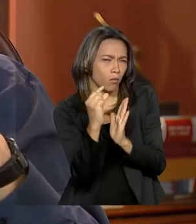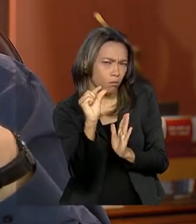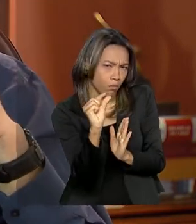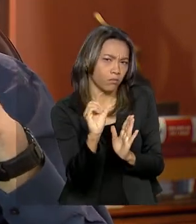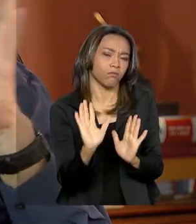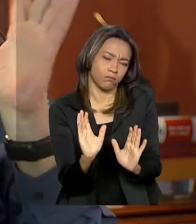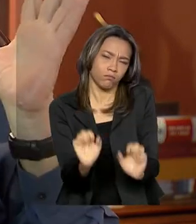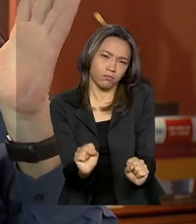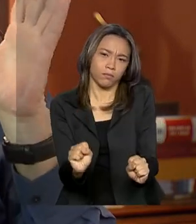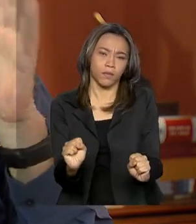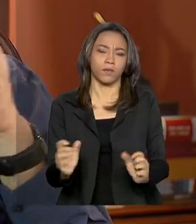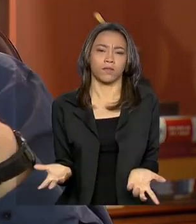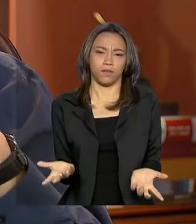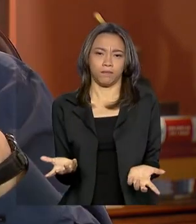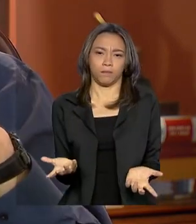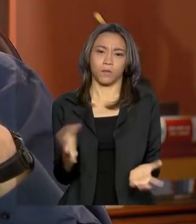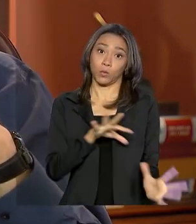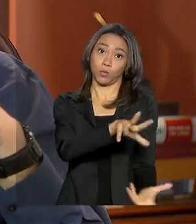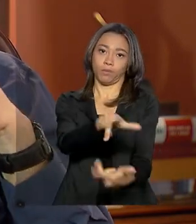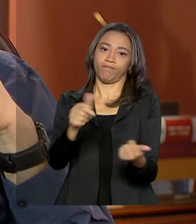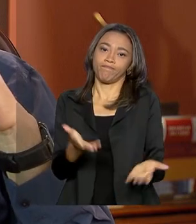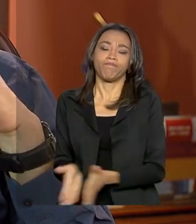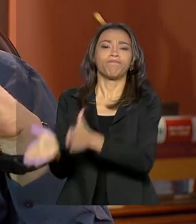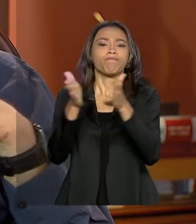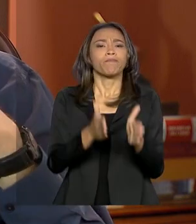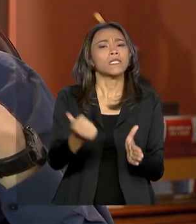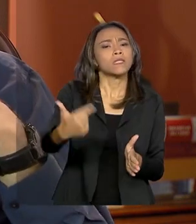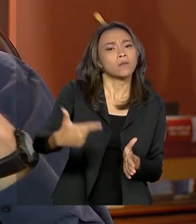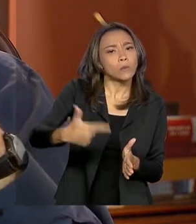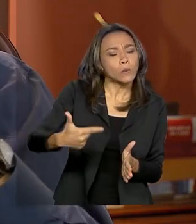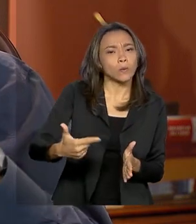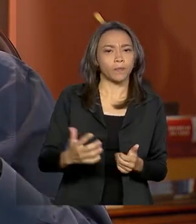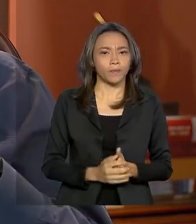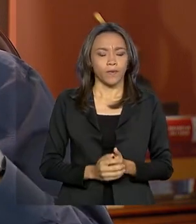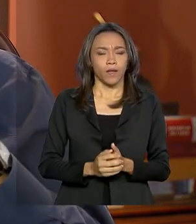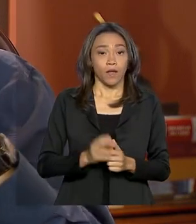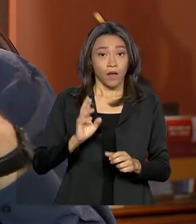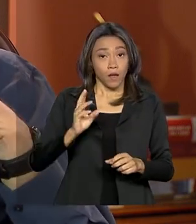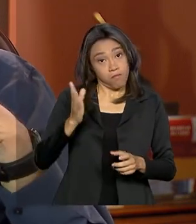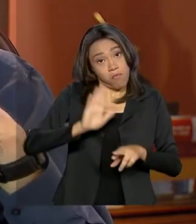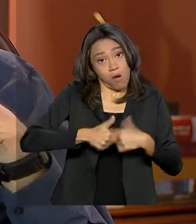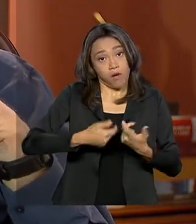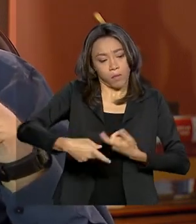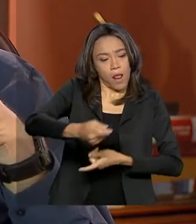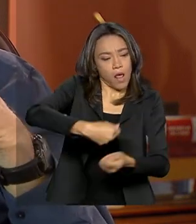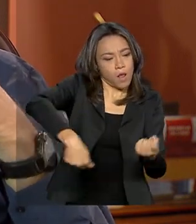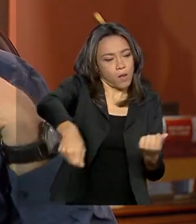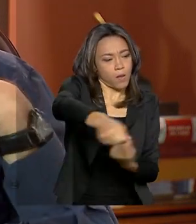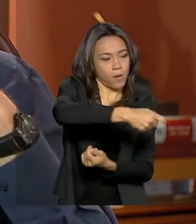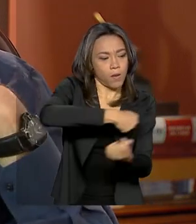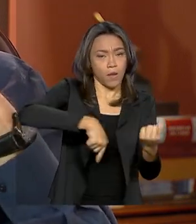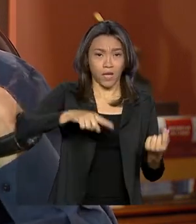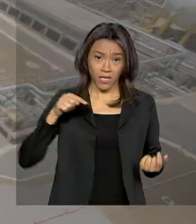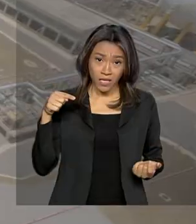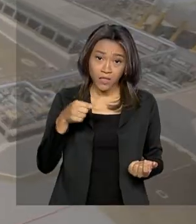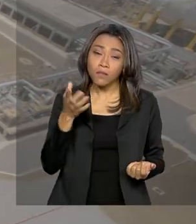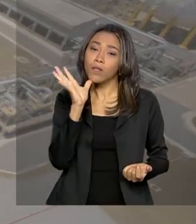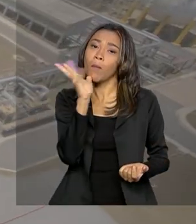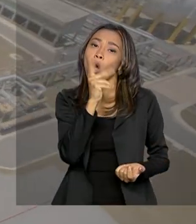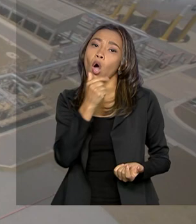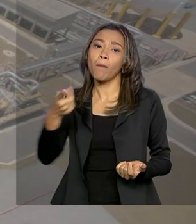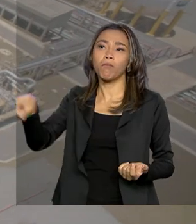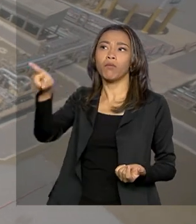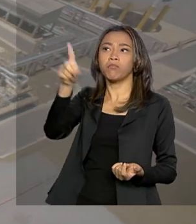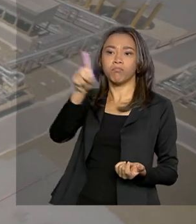volte mercado nacional segundo lugar pela natureza do mercado esses efeitos demoram a chegar aqui no